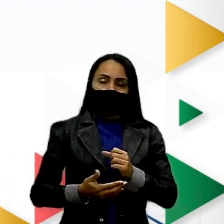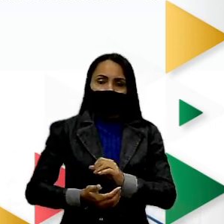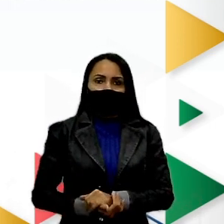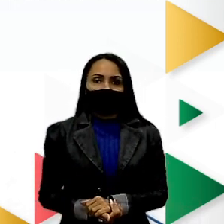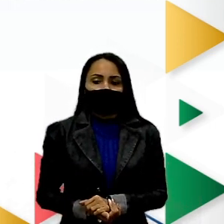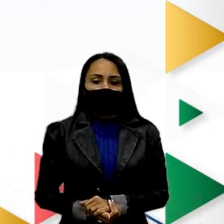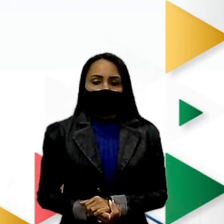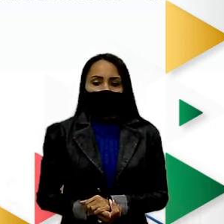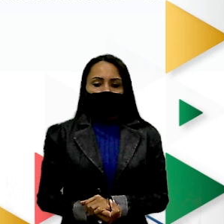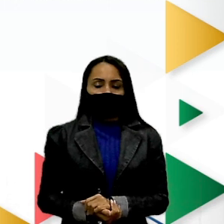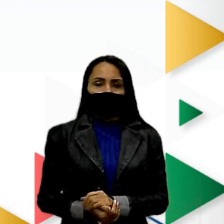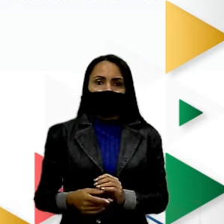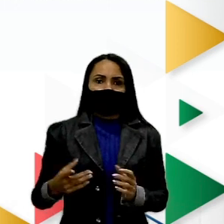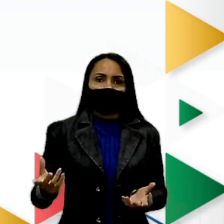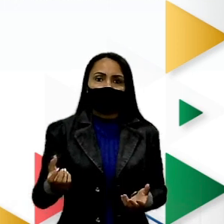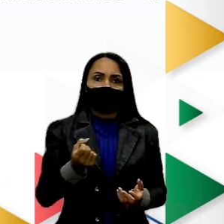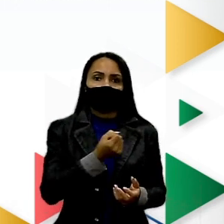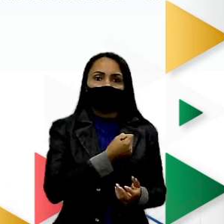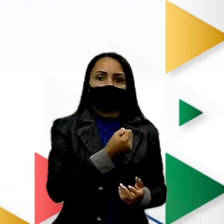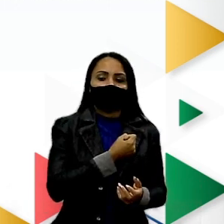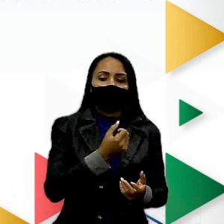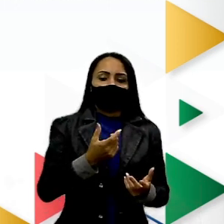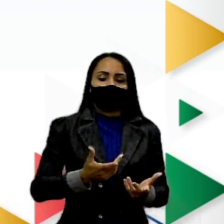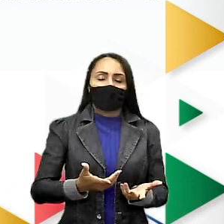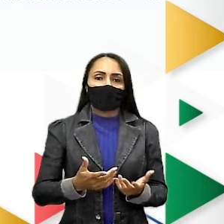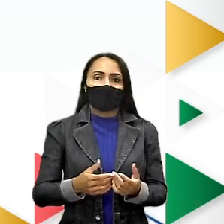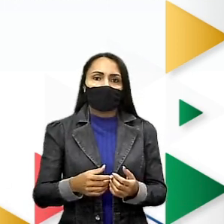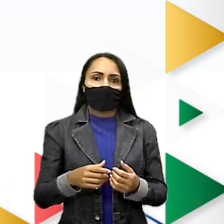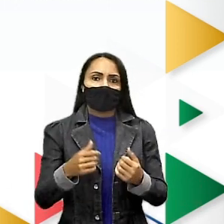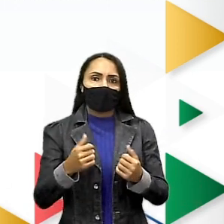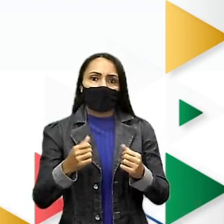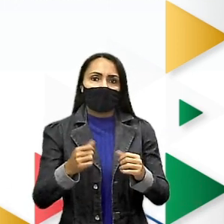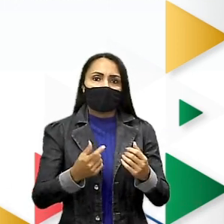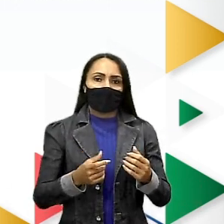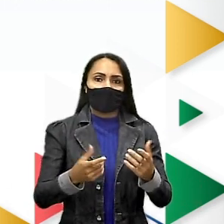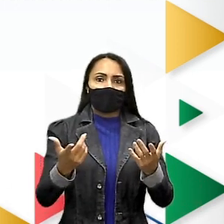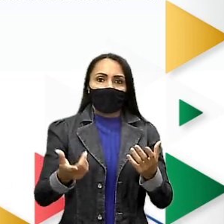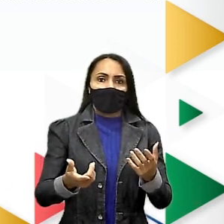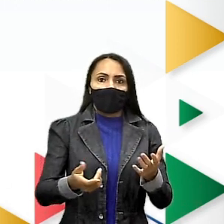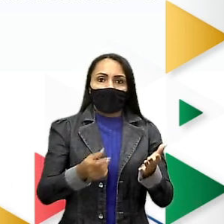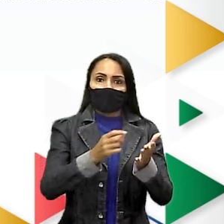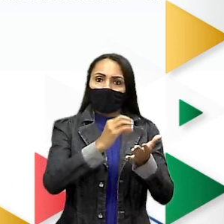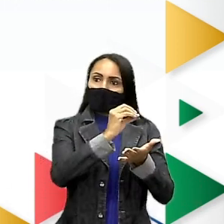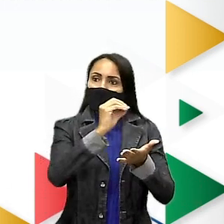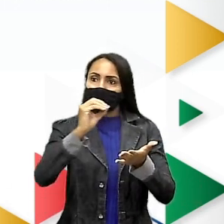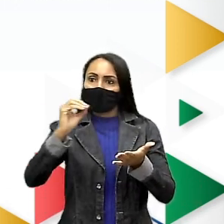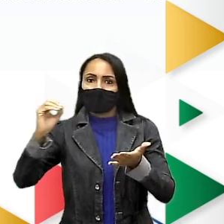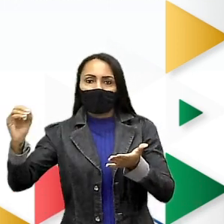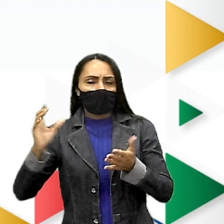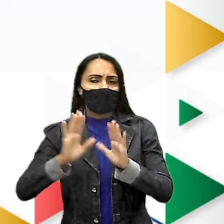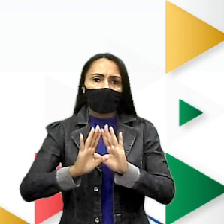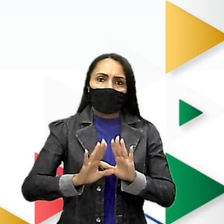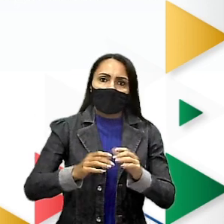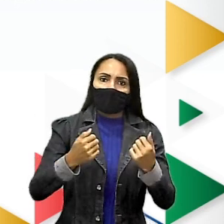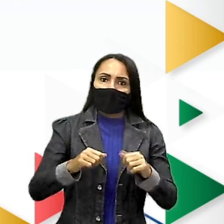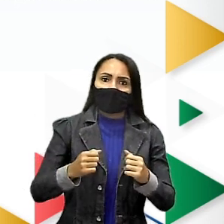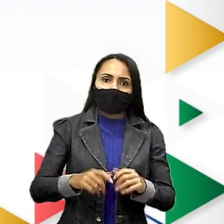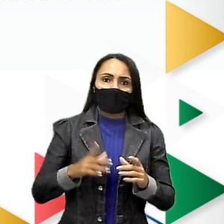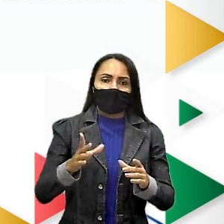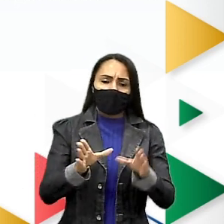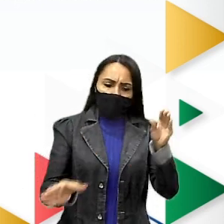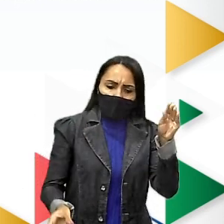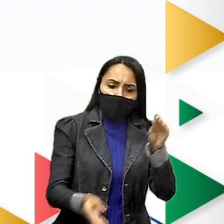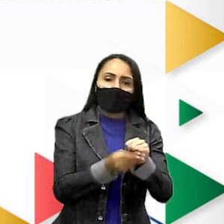zeros. Então, um número imenso que não tem necessidade alguma de encher teu caderno de zeros, a gente faz a notação